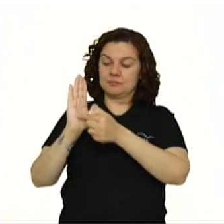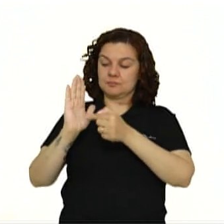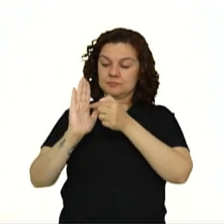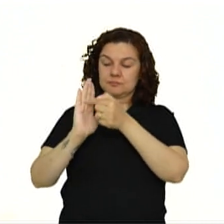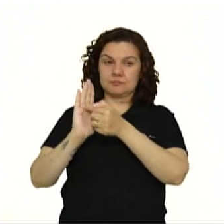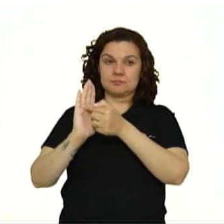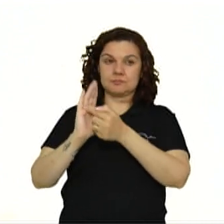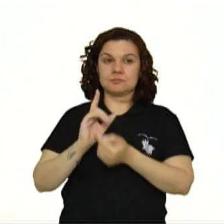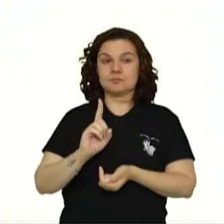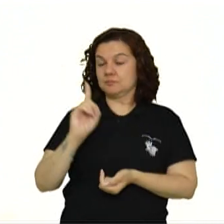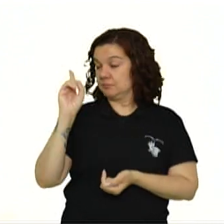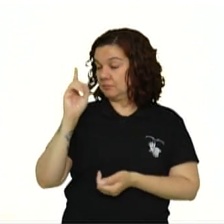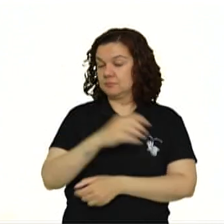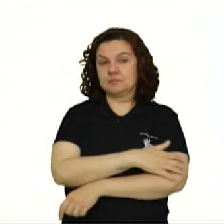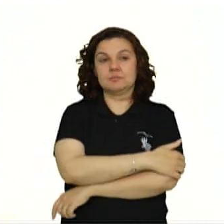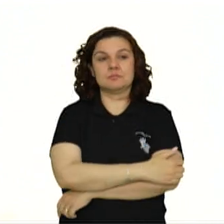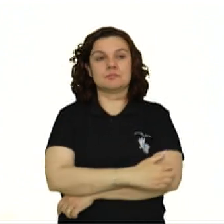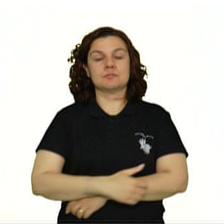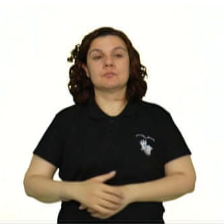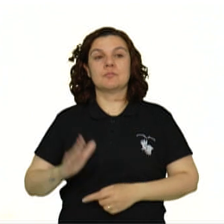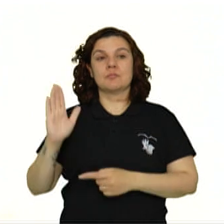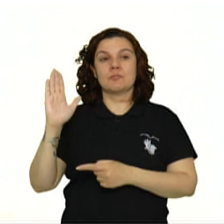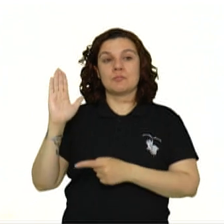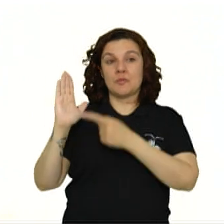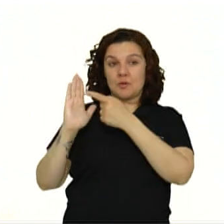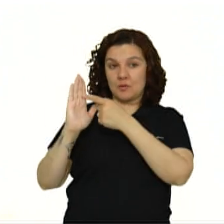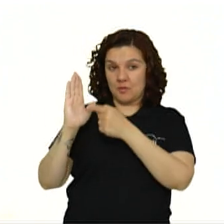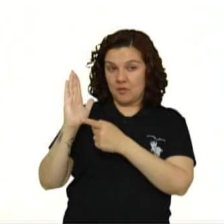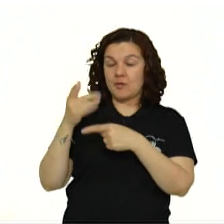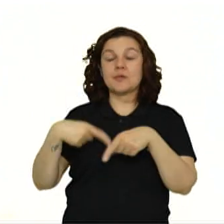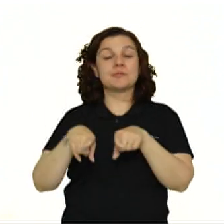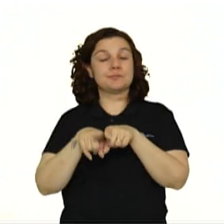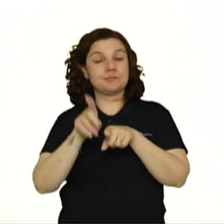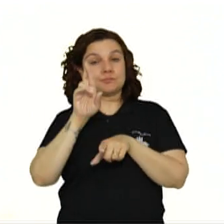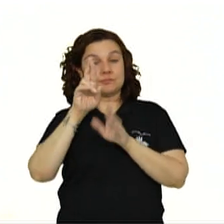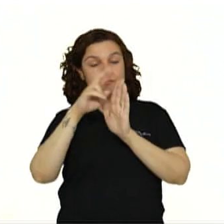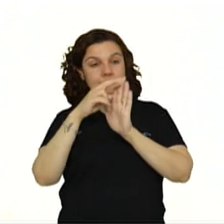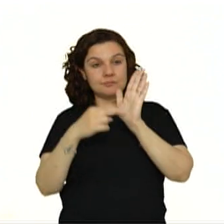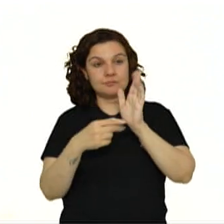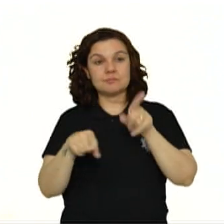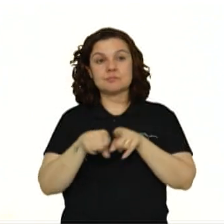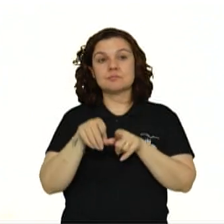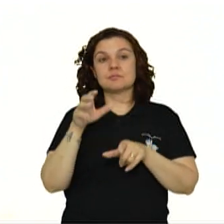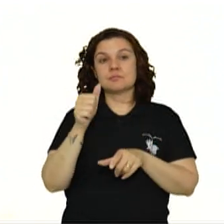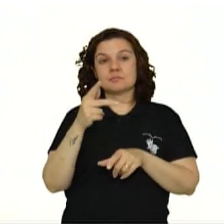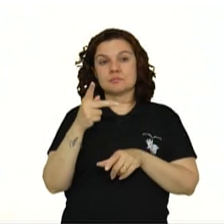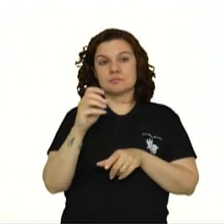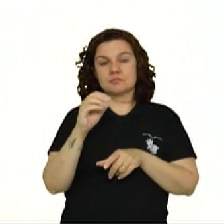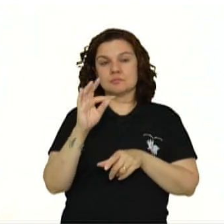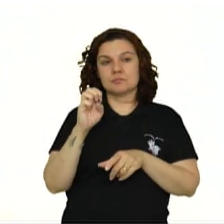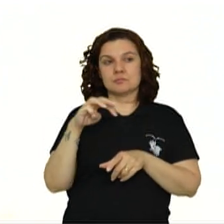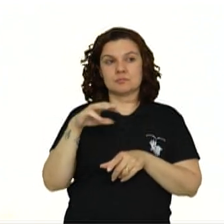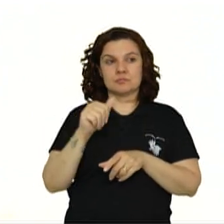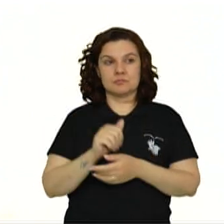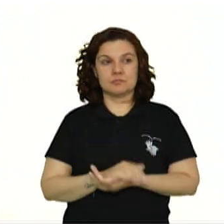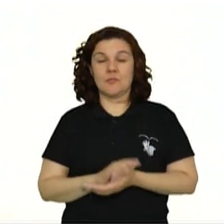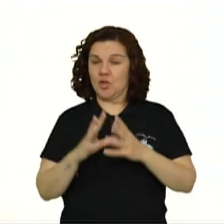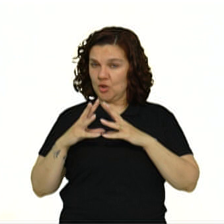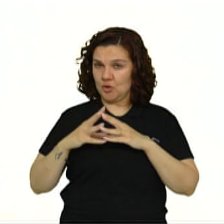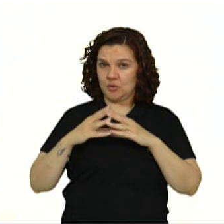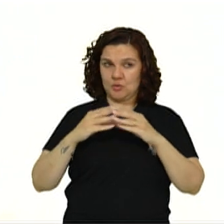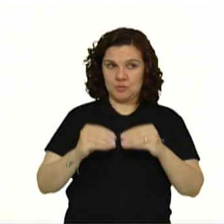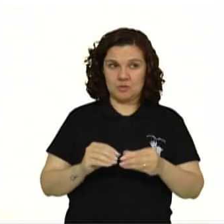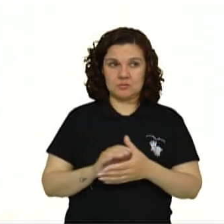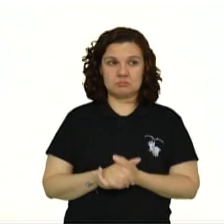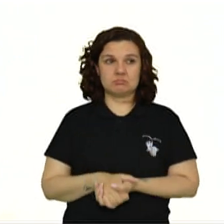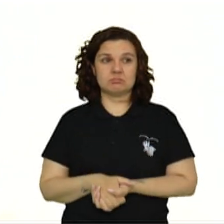raio. E veja pela figura que o raio vai dar a mesma medida do apótema. Isso vai acontecer em todos os